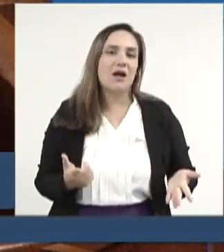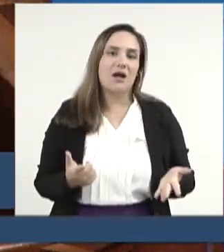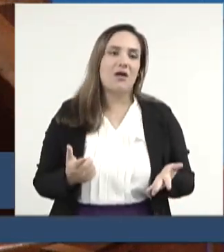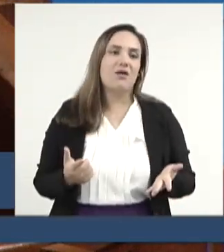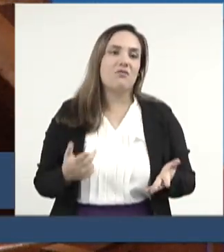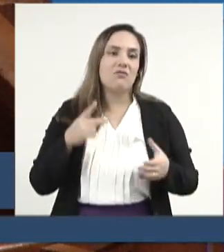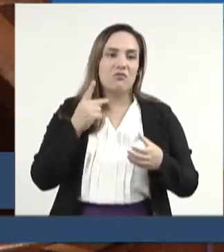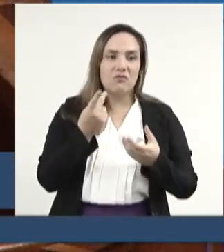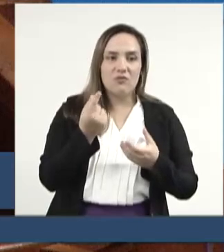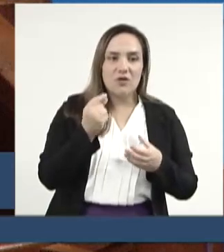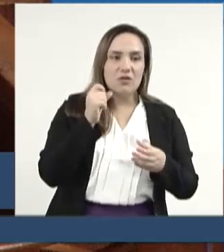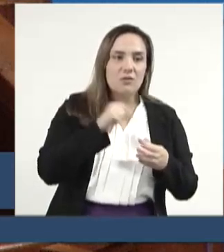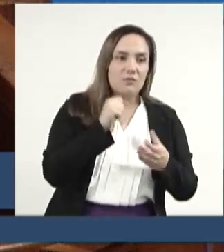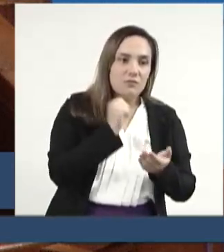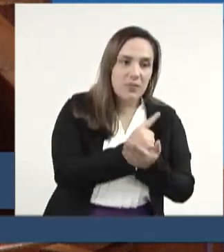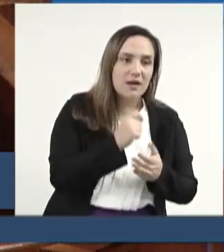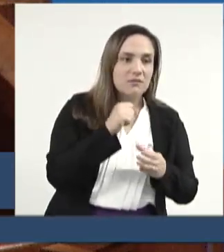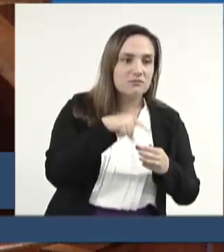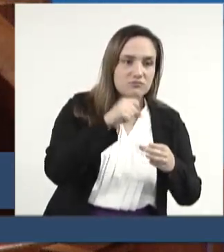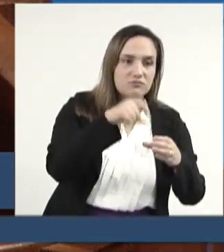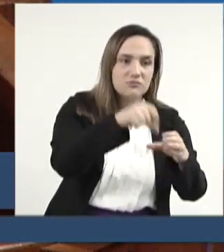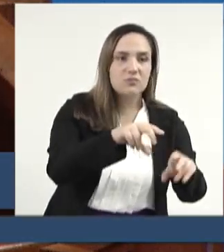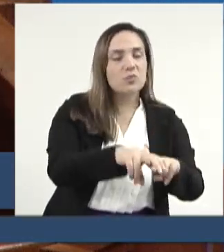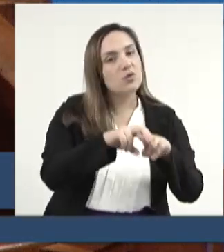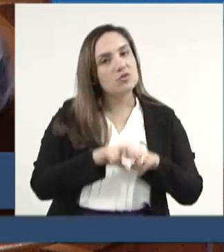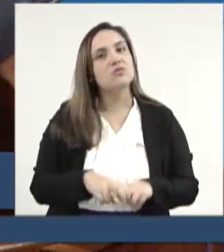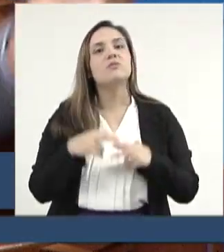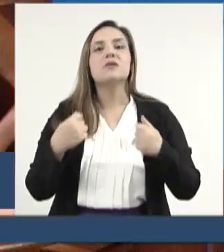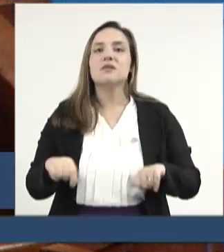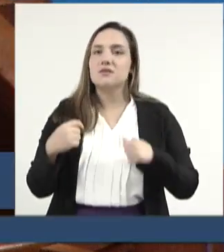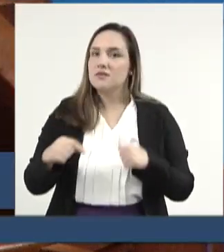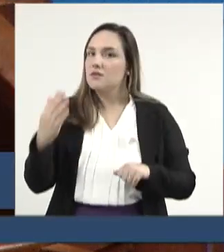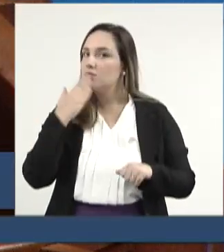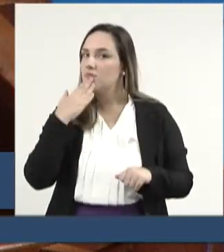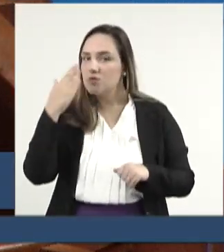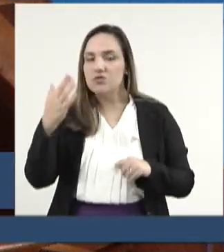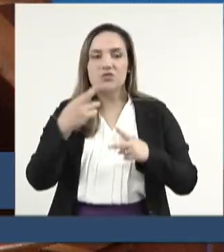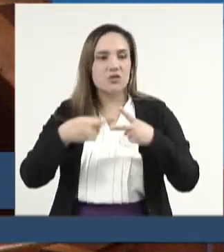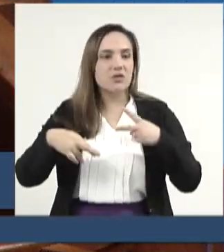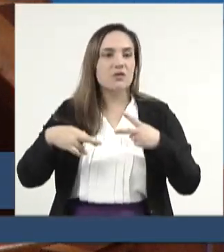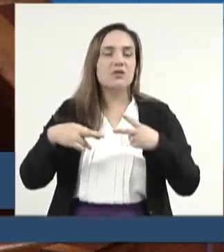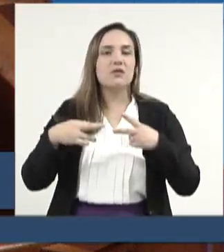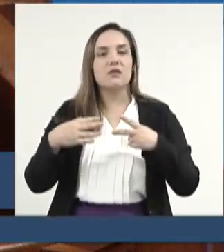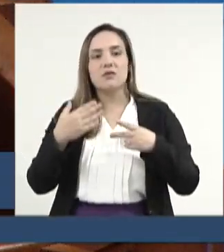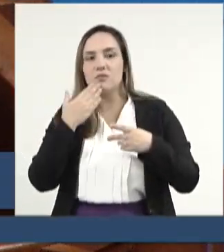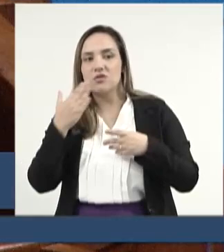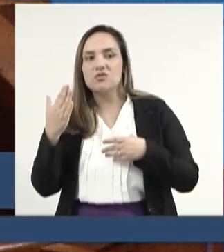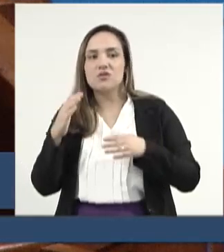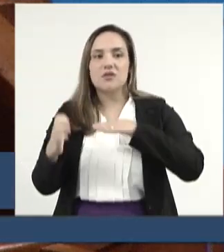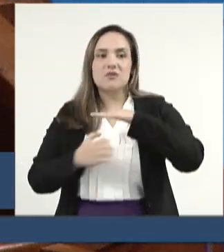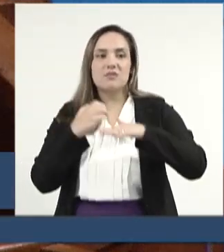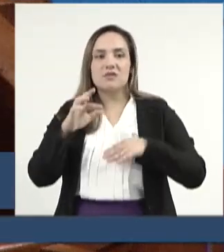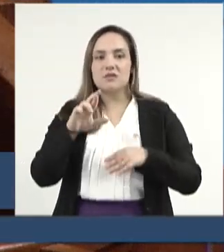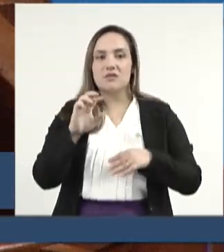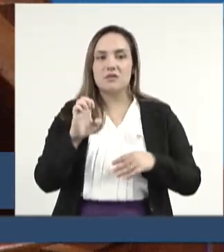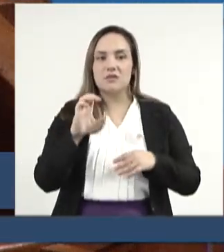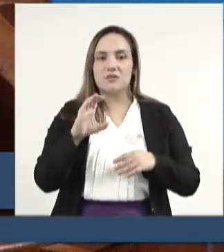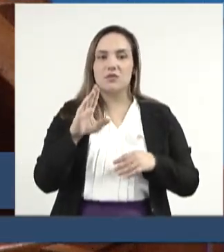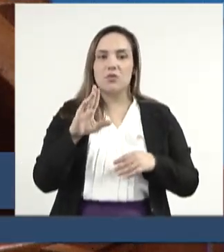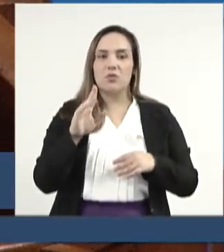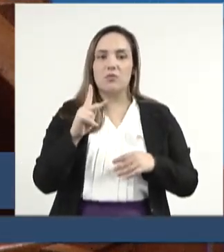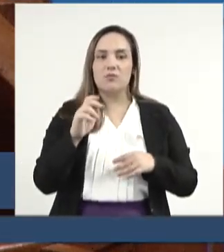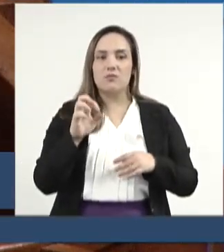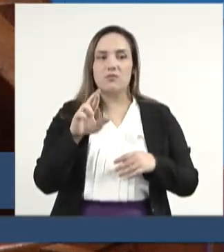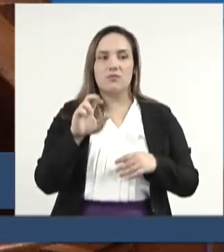Então, obviamente, esses produtores terão que recorrer à recuperação judicial. O assunto, o